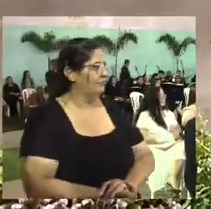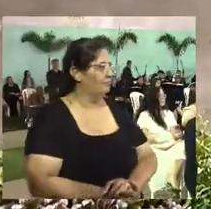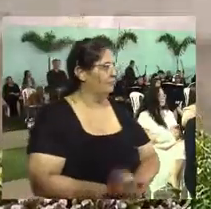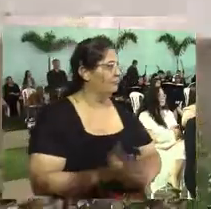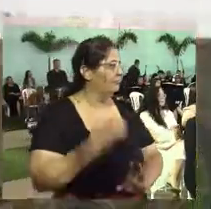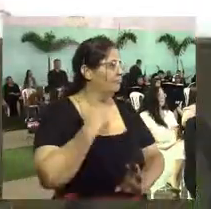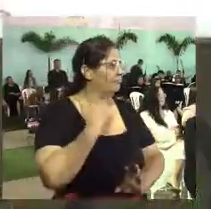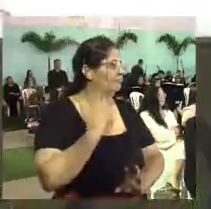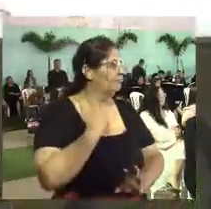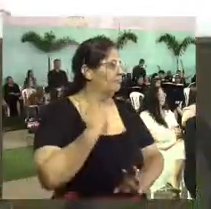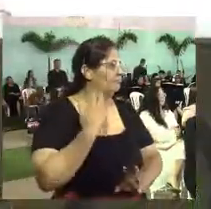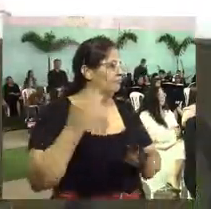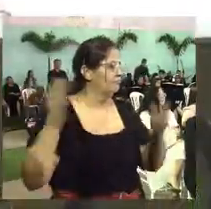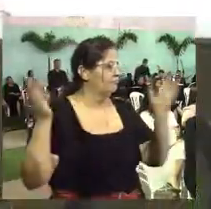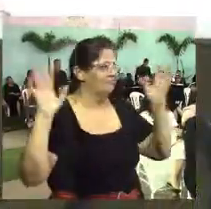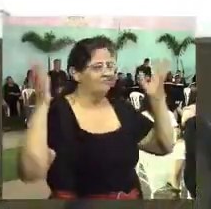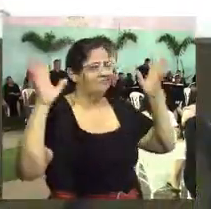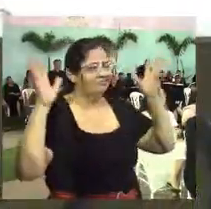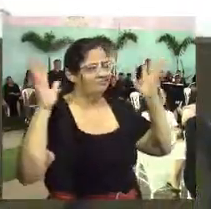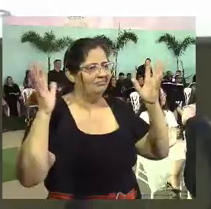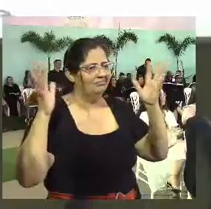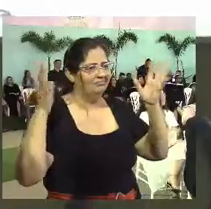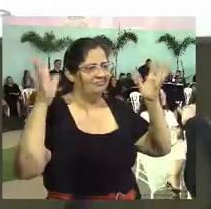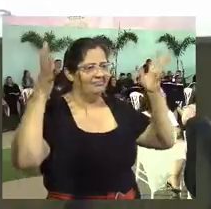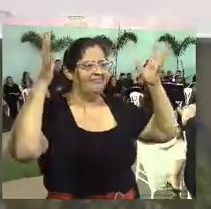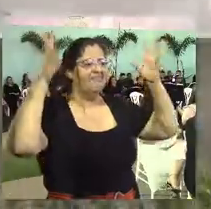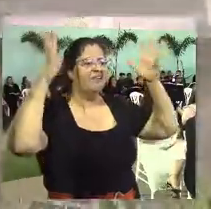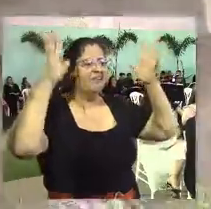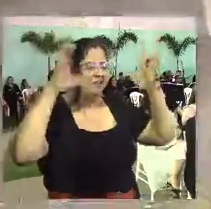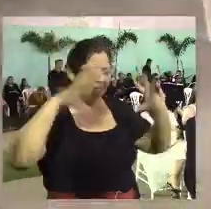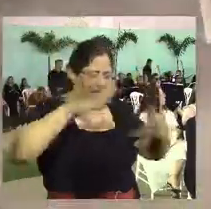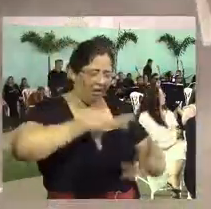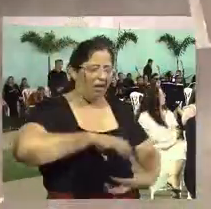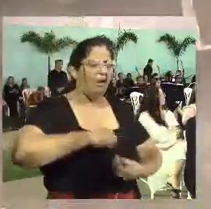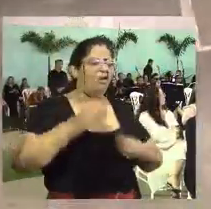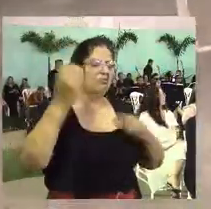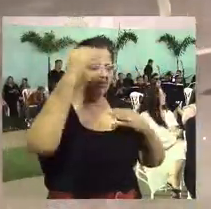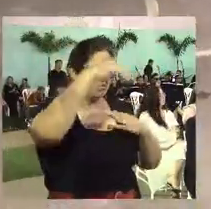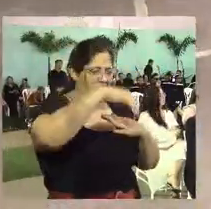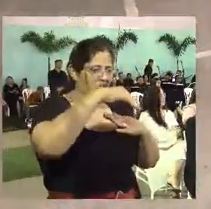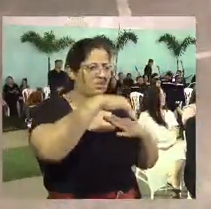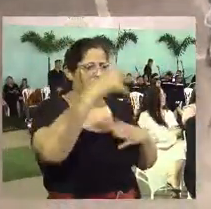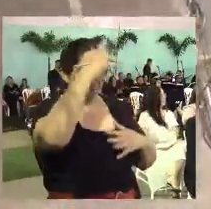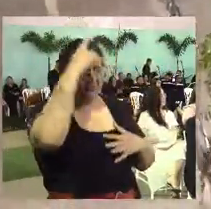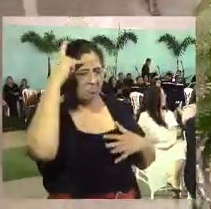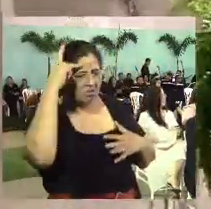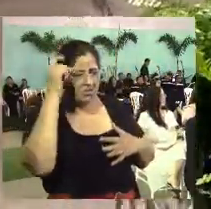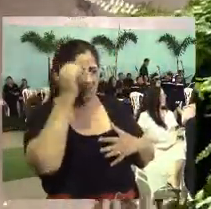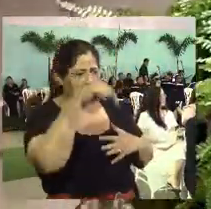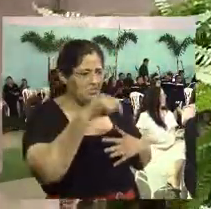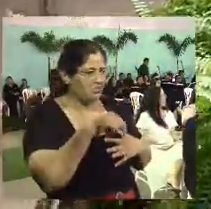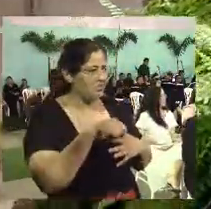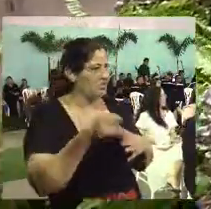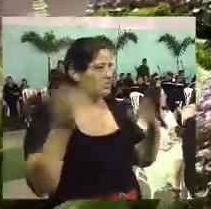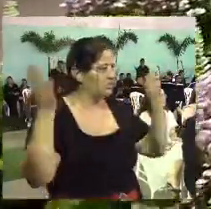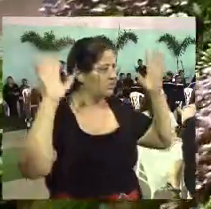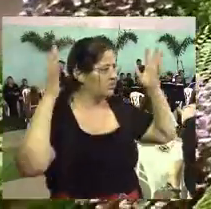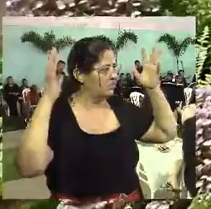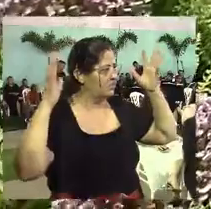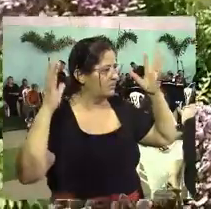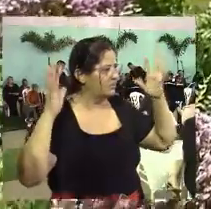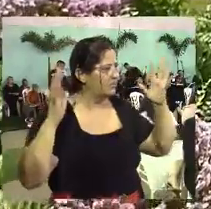aplaudir esses irmãos que estão trazendo algo coisa linda aplauda já pensou se a metade dos crentes tivesse